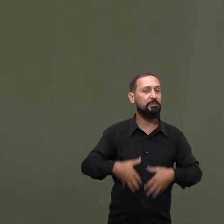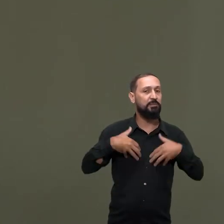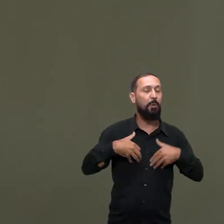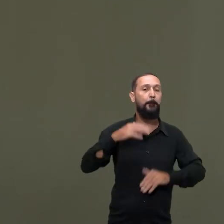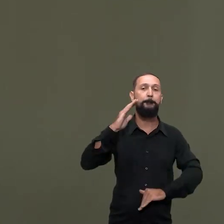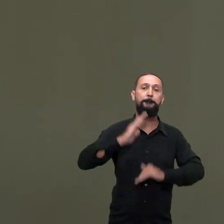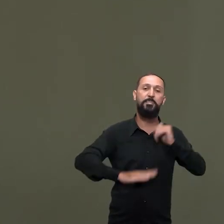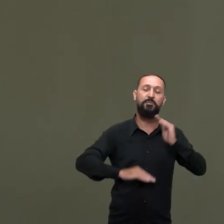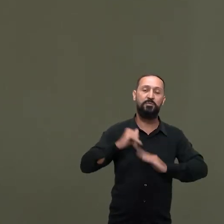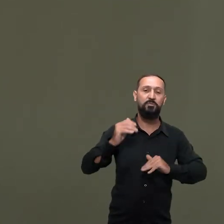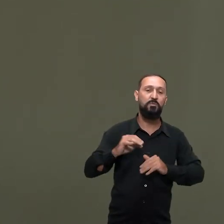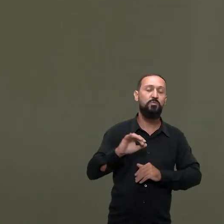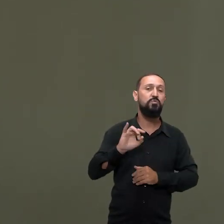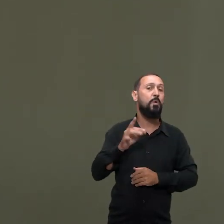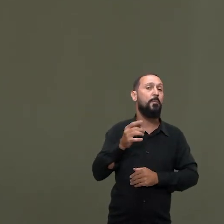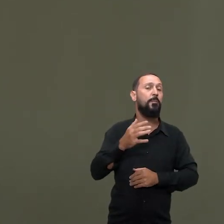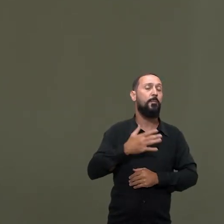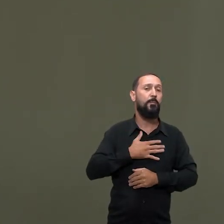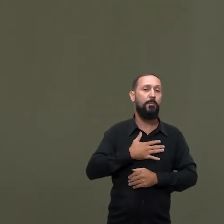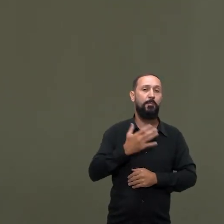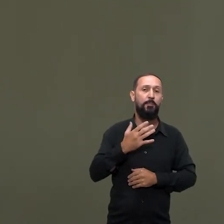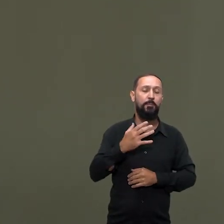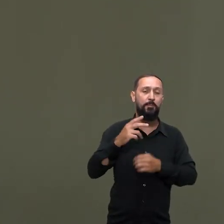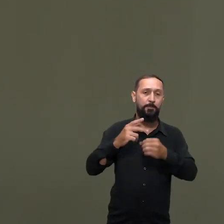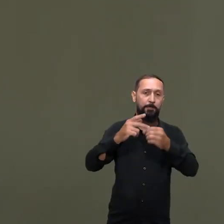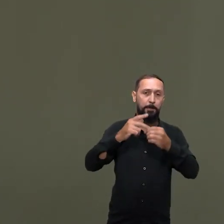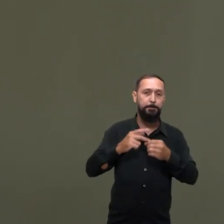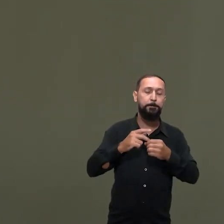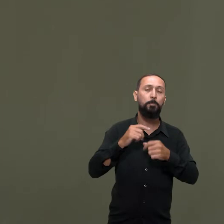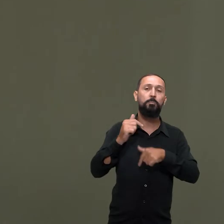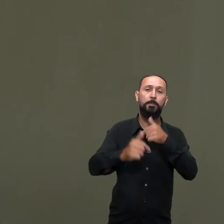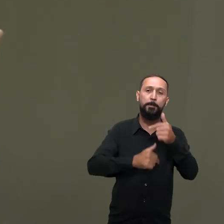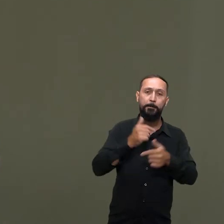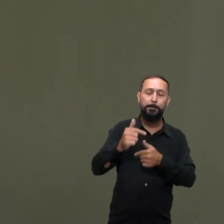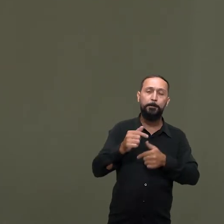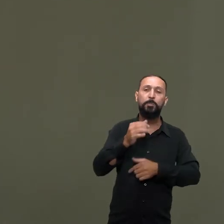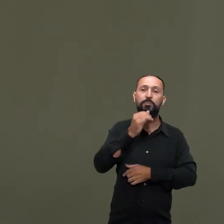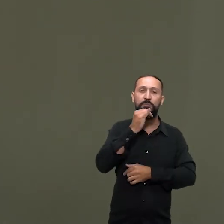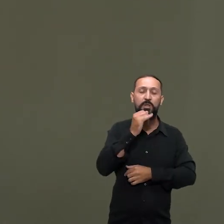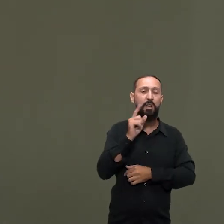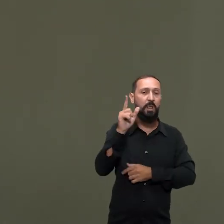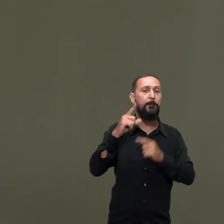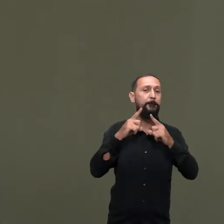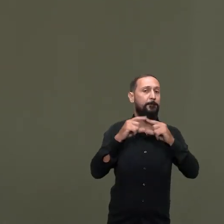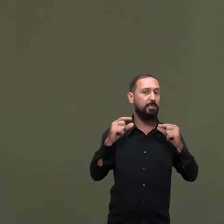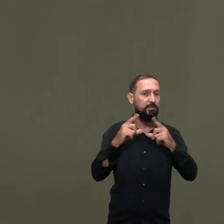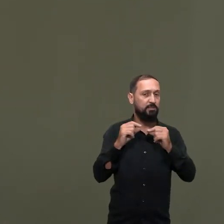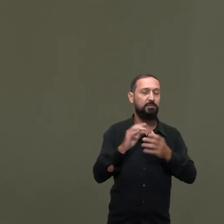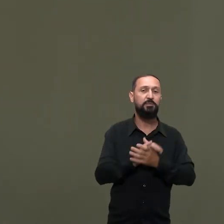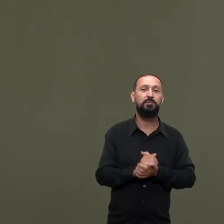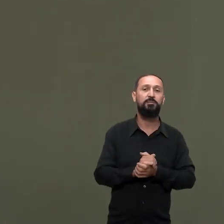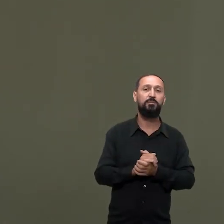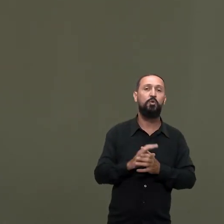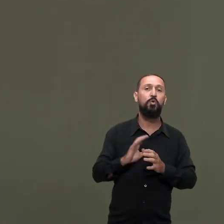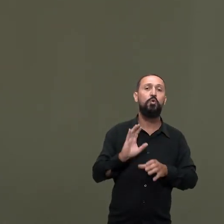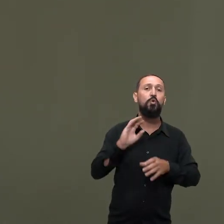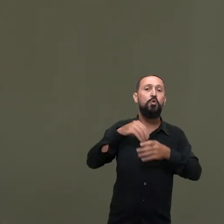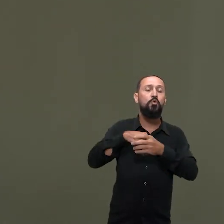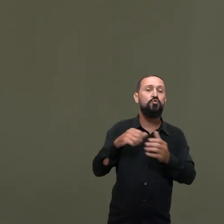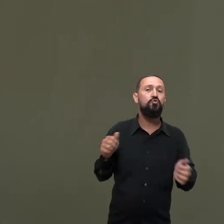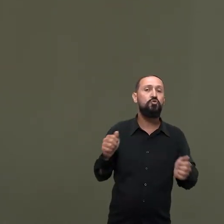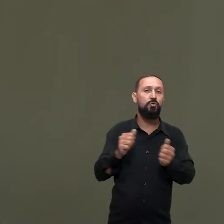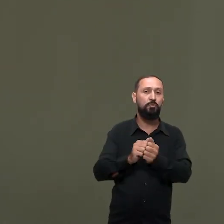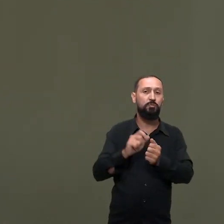satisfação profissional, não só para aqueles que atuam, no meu caso, em Brasília, mas todos os